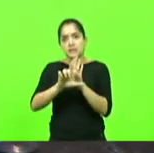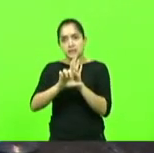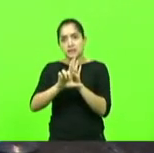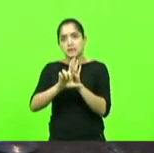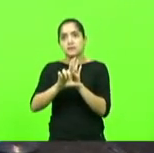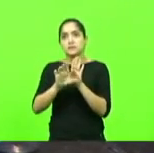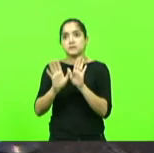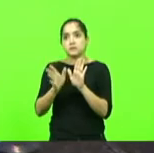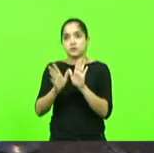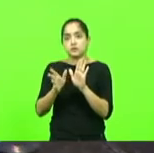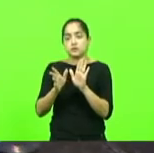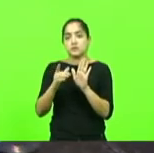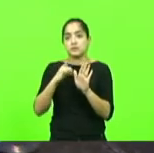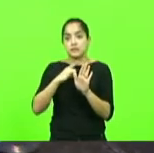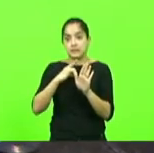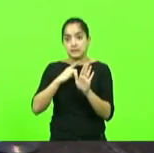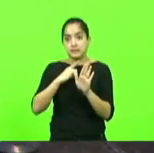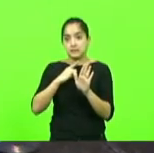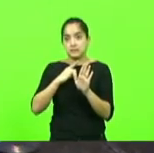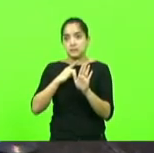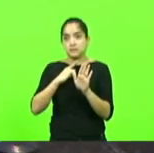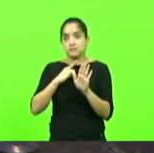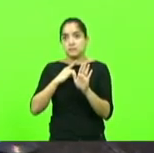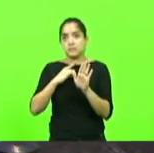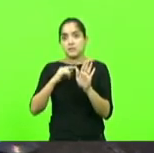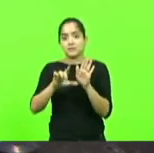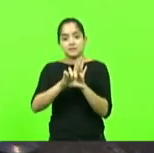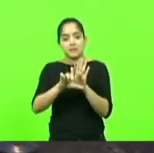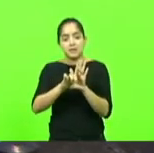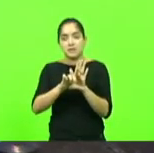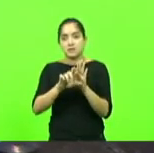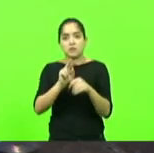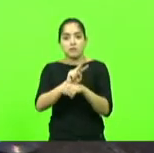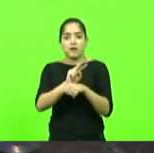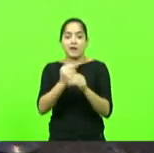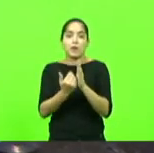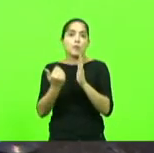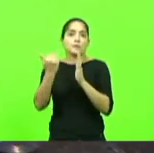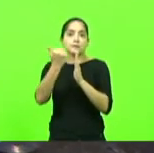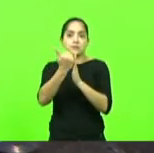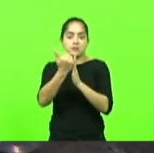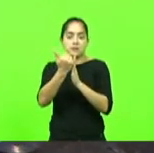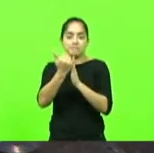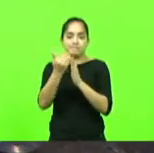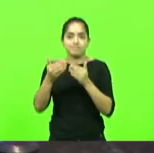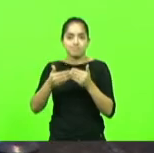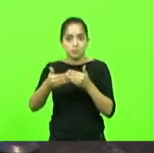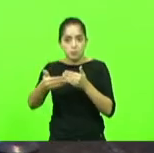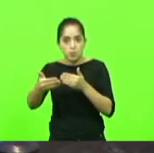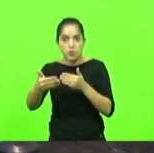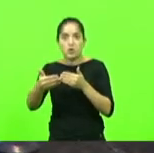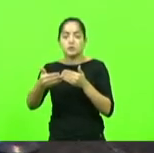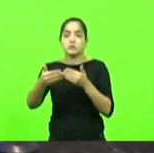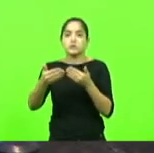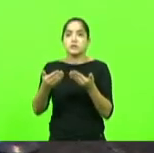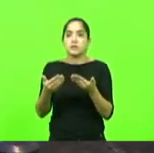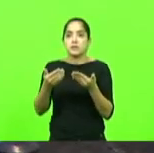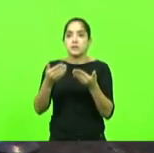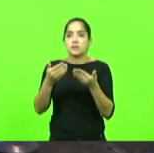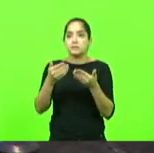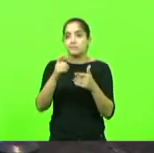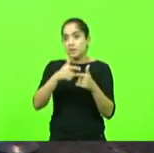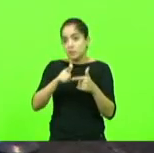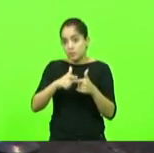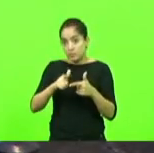que essa lei não irá aumentar a proteção dos cães e pode trazer algum empecilho a pessoas que hoje